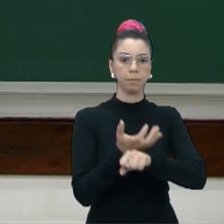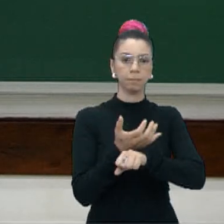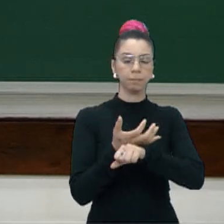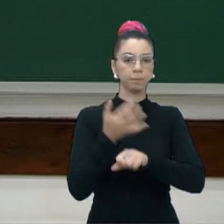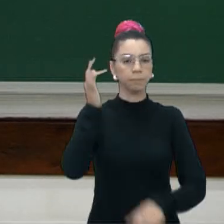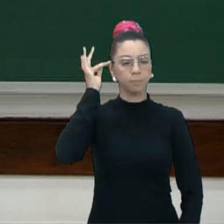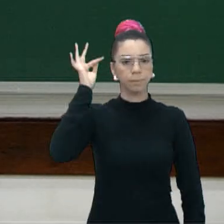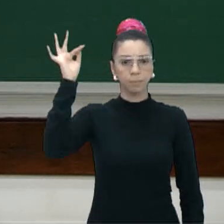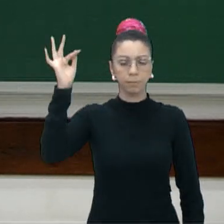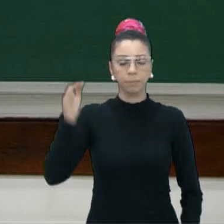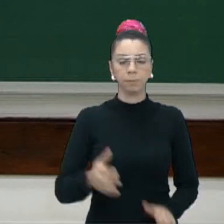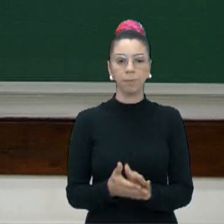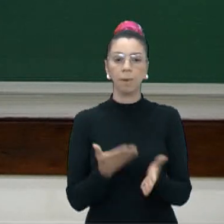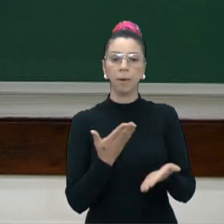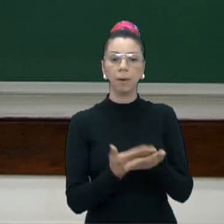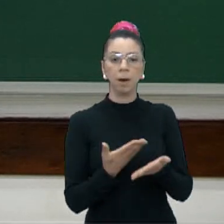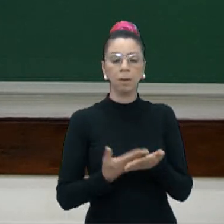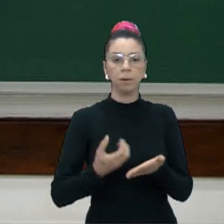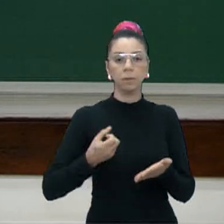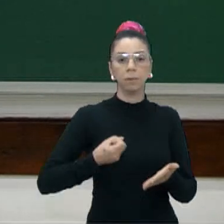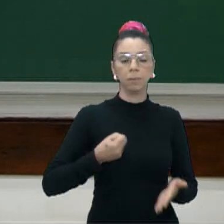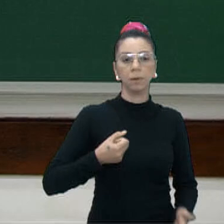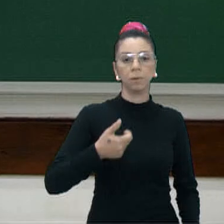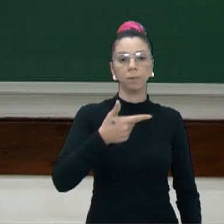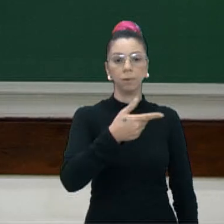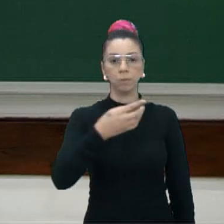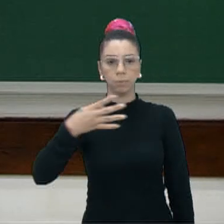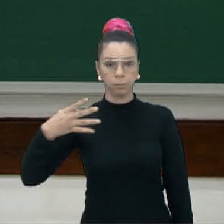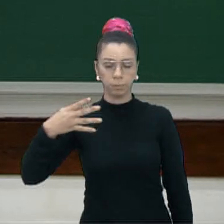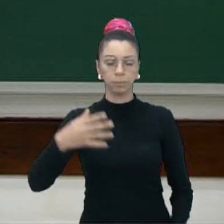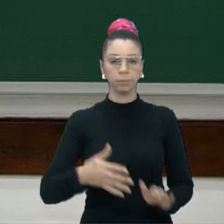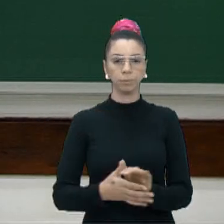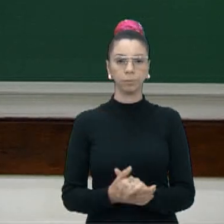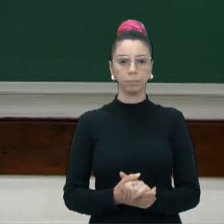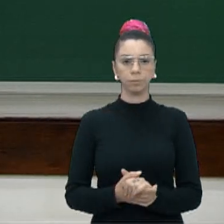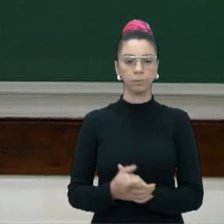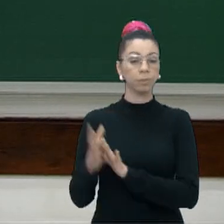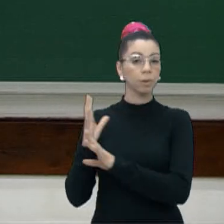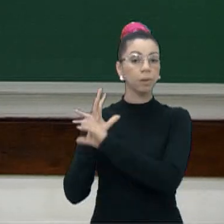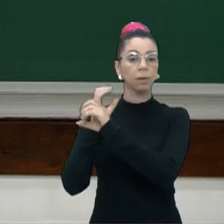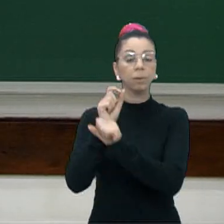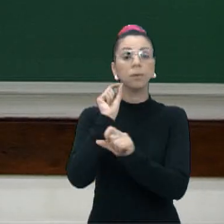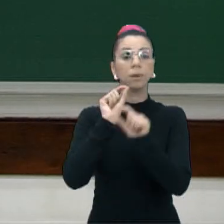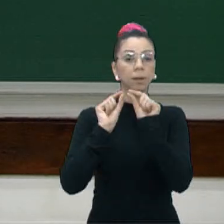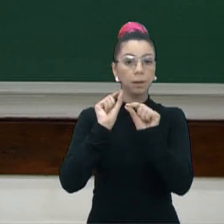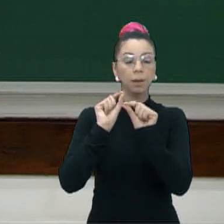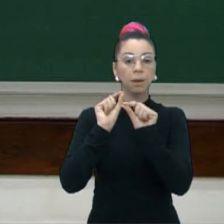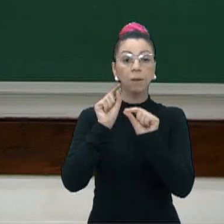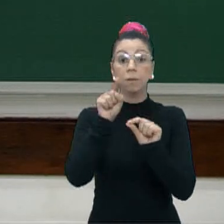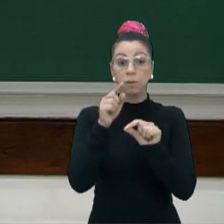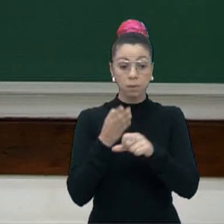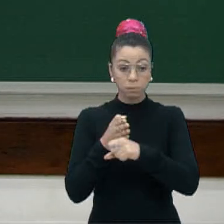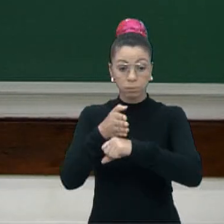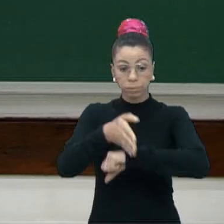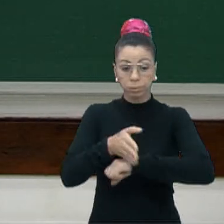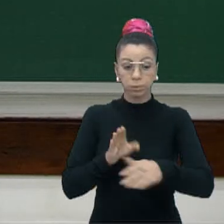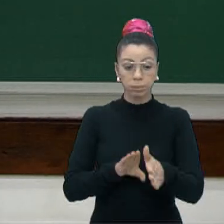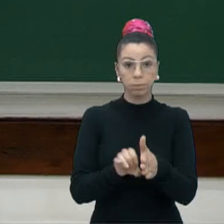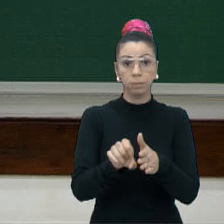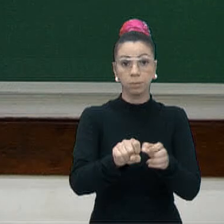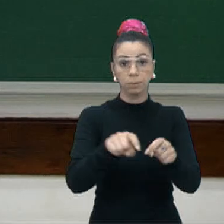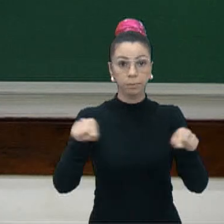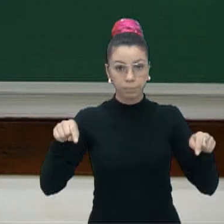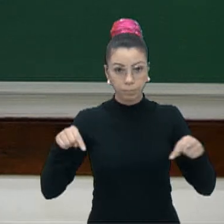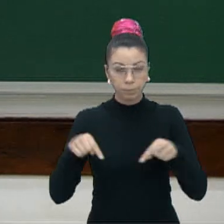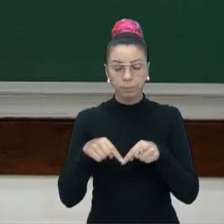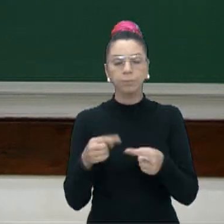aula número 24. Lembrando a todos que acessem o Classroom, marquem a presença no Classroom,